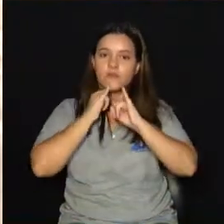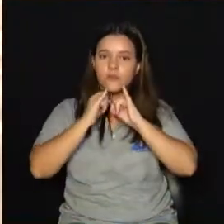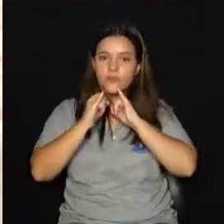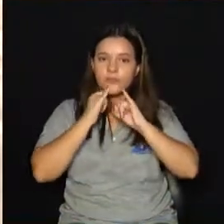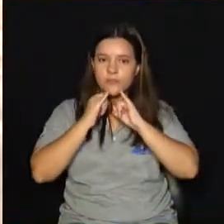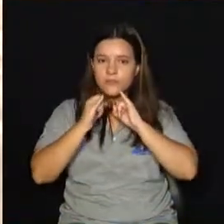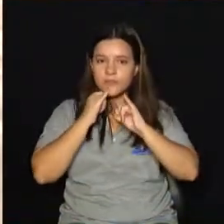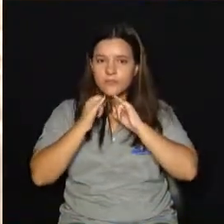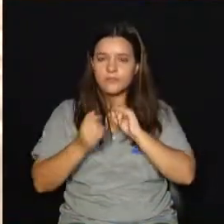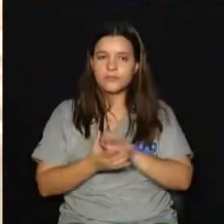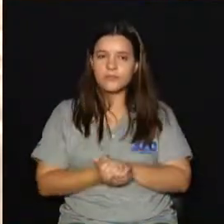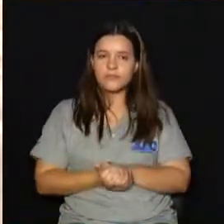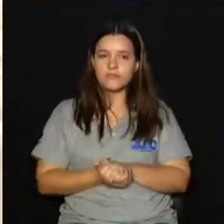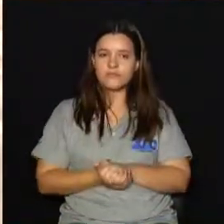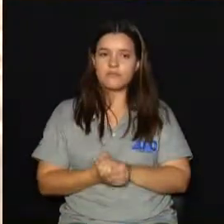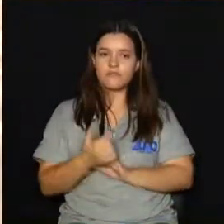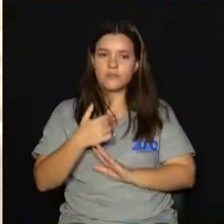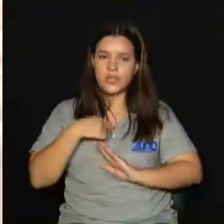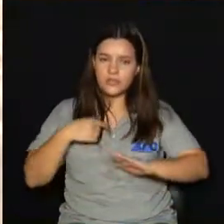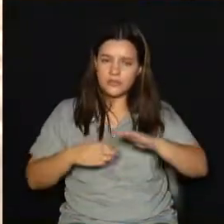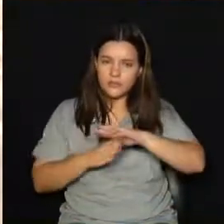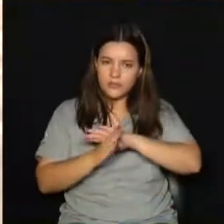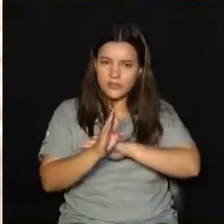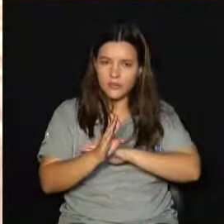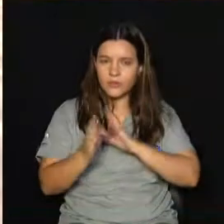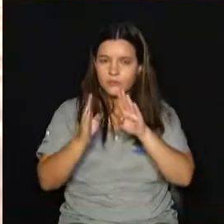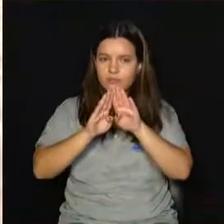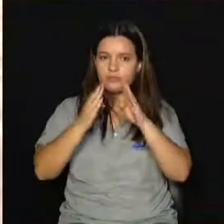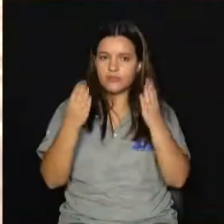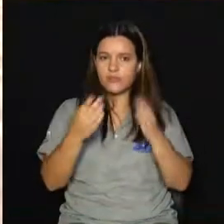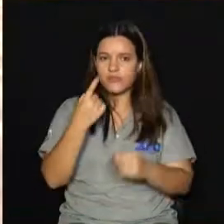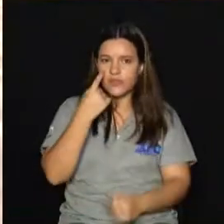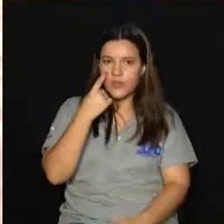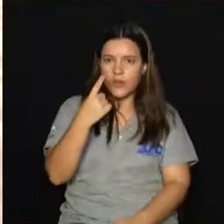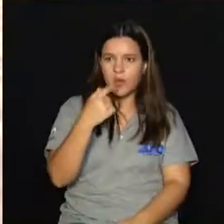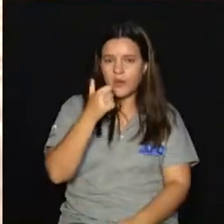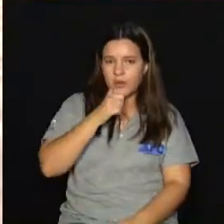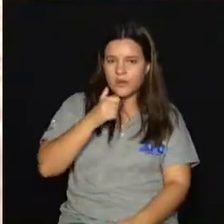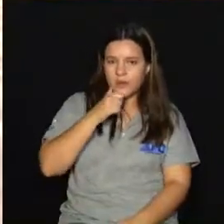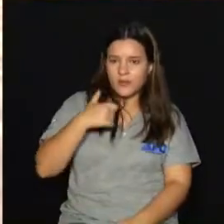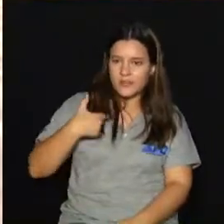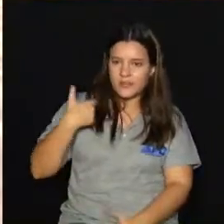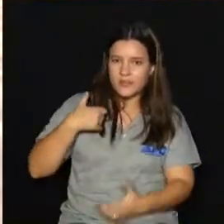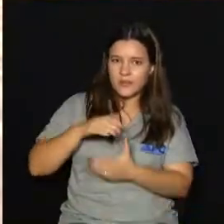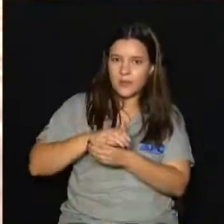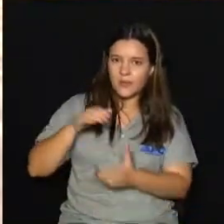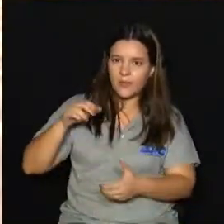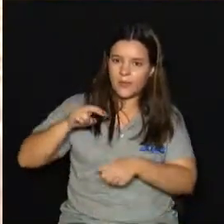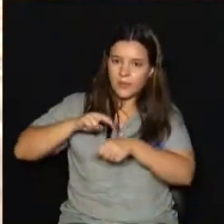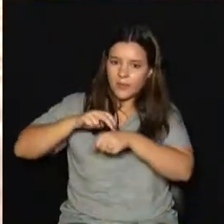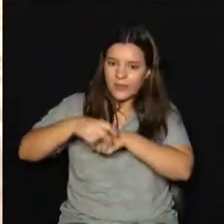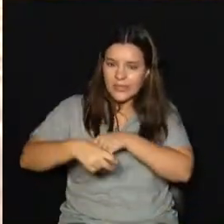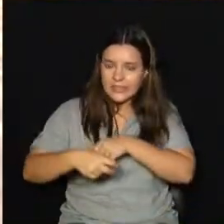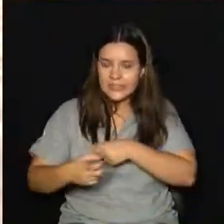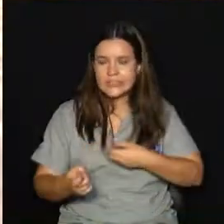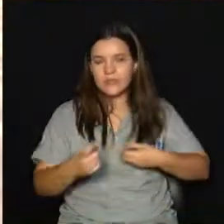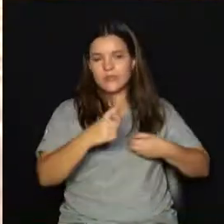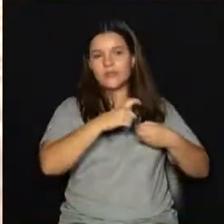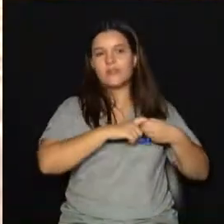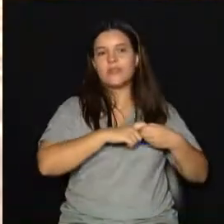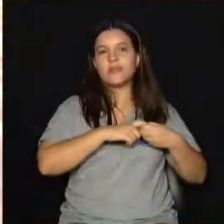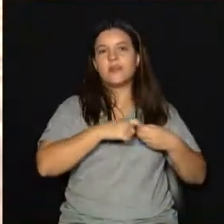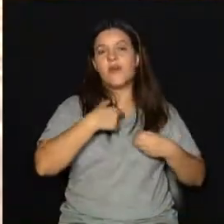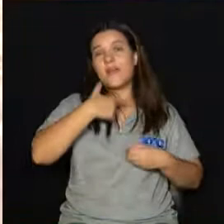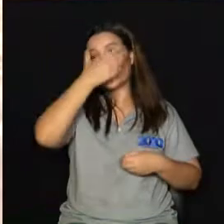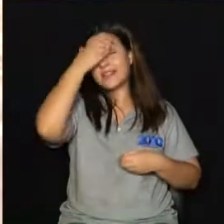Eu estava entrando ali no portão e vi uma senhora que ia descendo do carro, falou, não, vou voltar, porque eu tenho